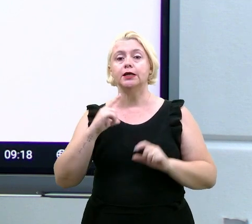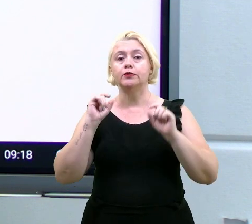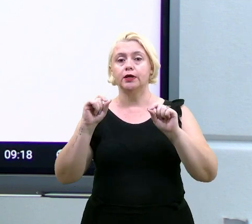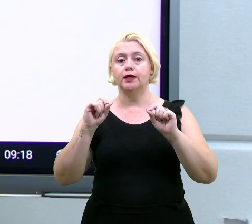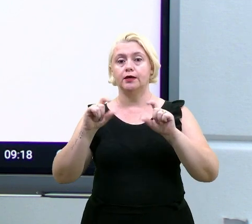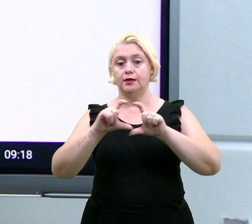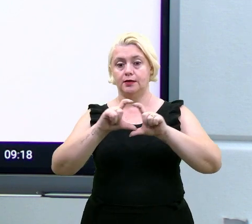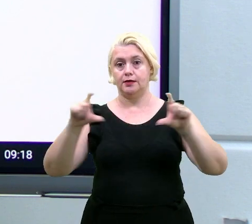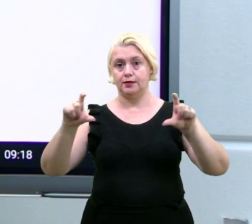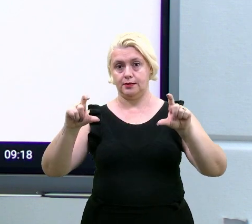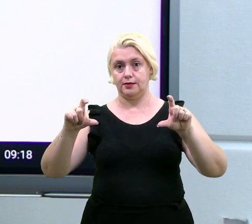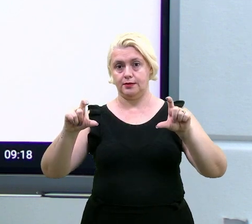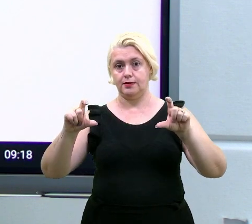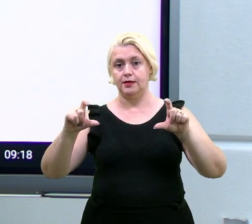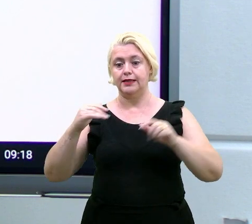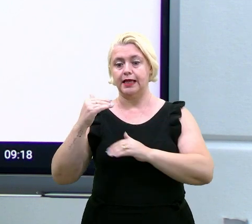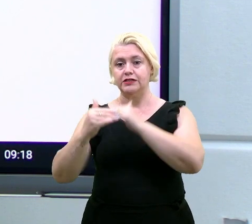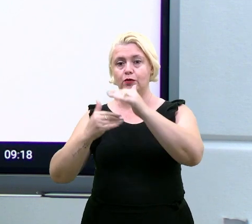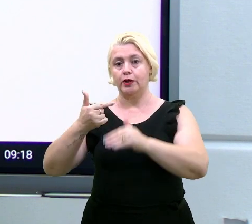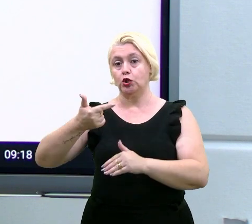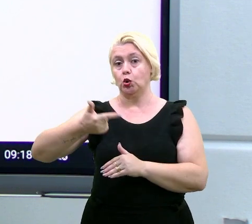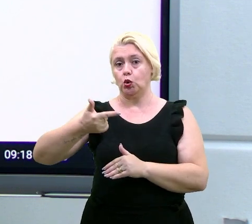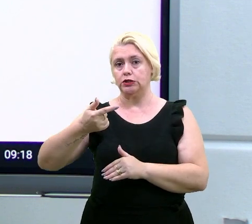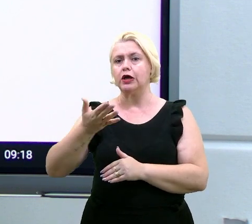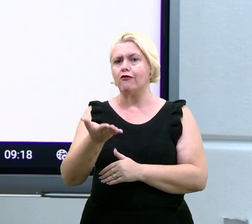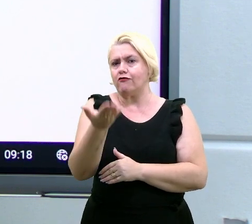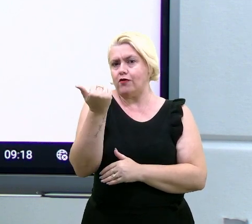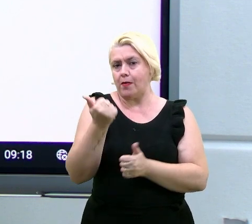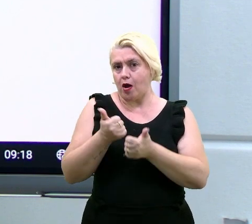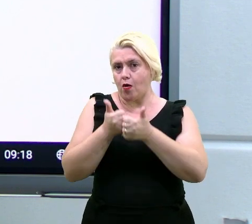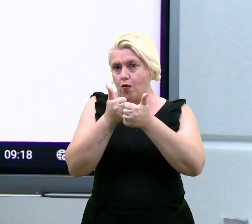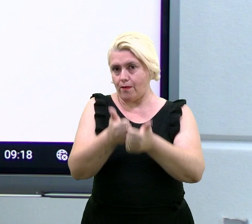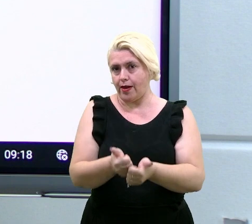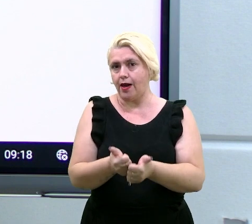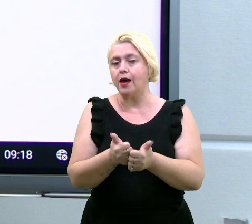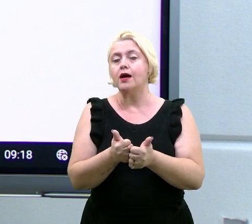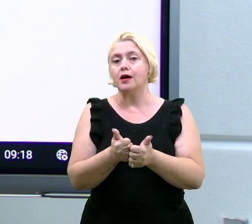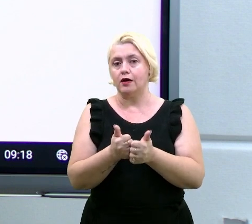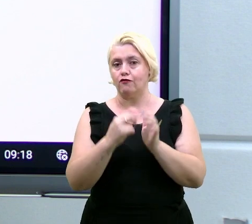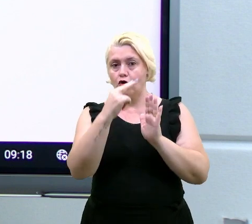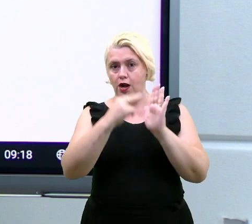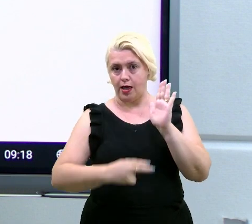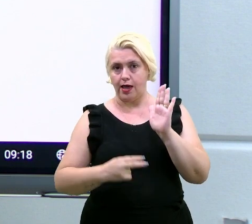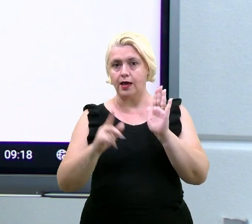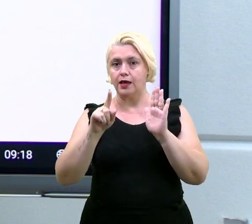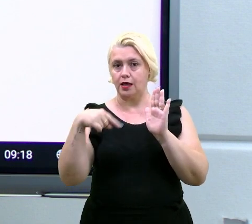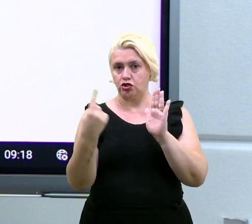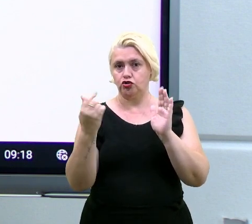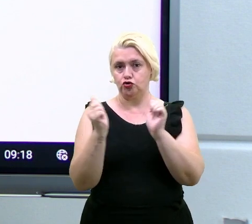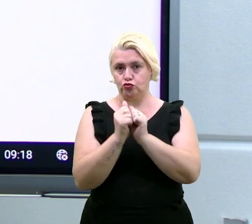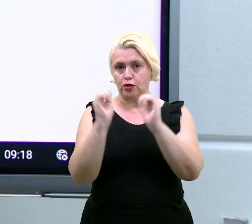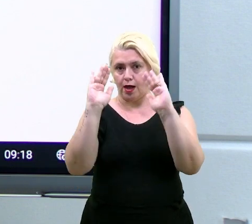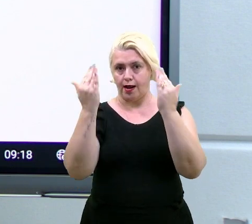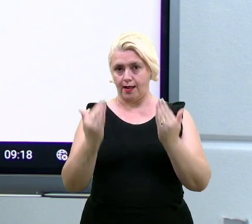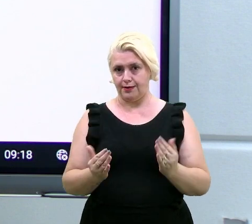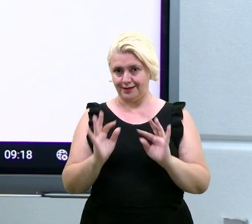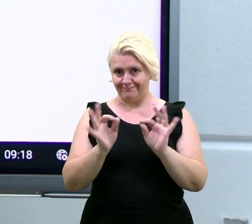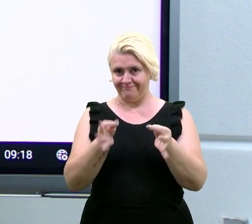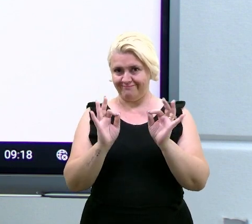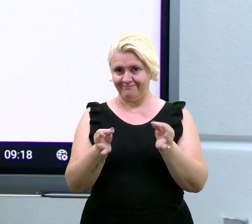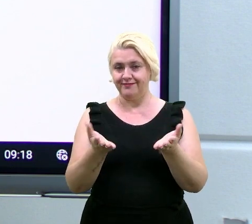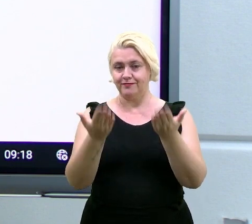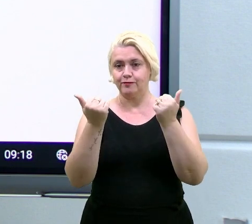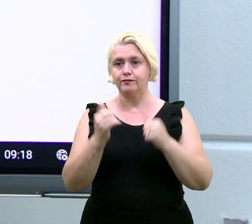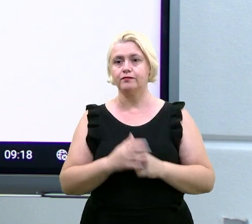segundo desenvolvimento então vocês vão me acompanhar pra gente fazer essa leitura análise Tá certo então vamos lá